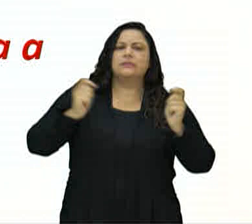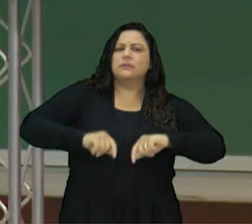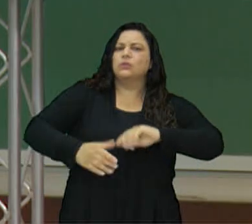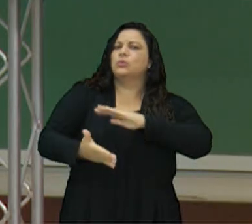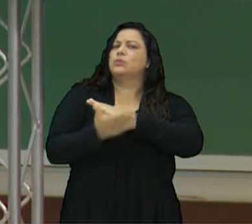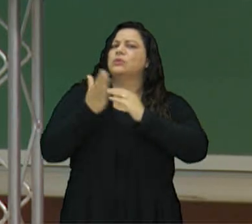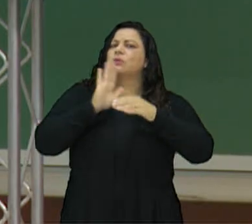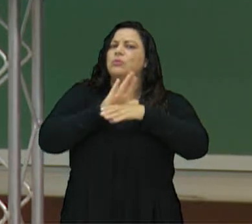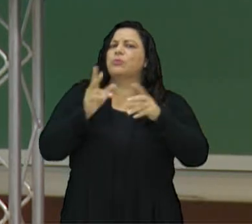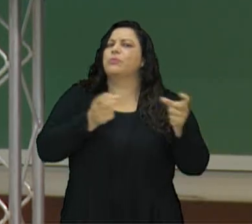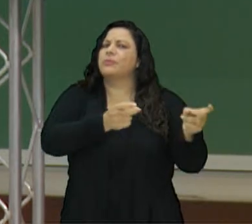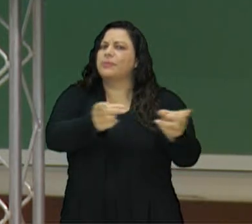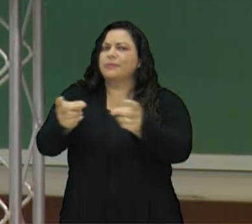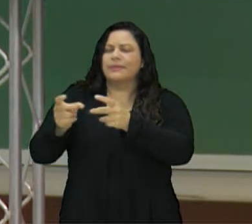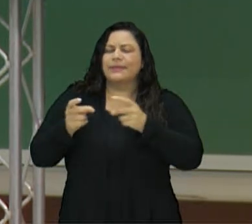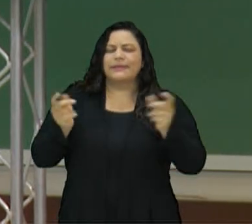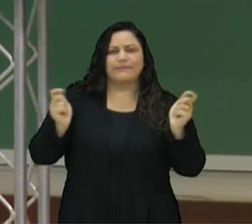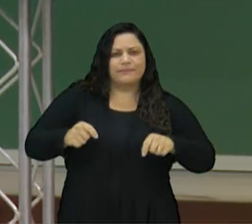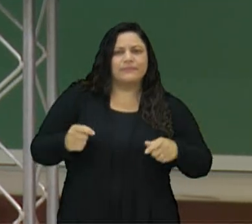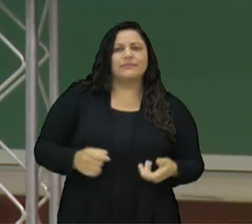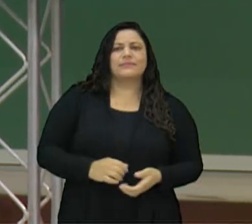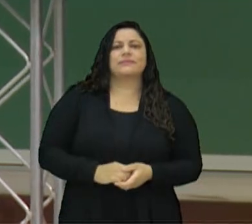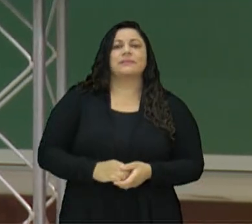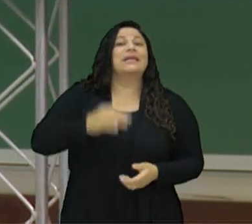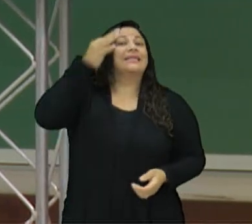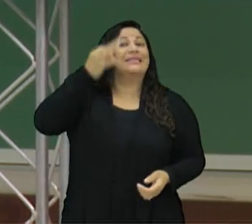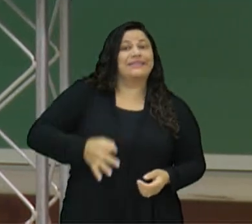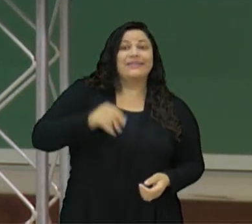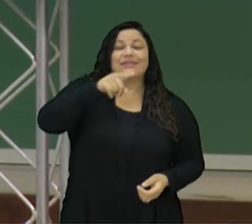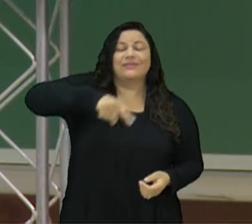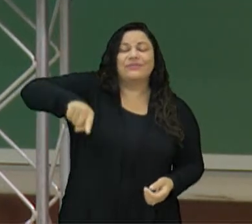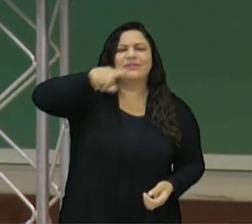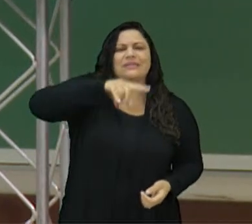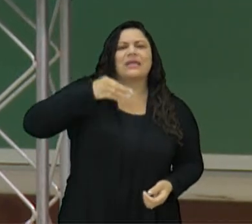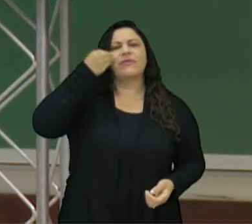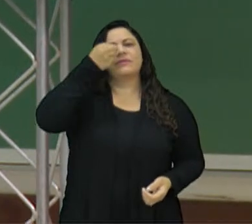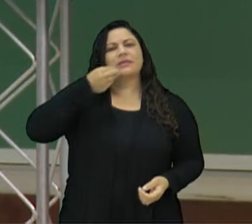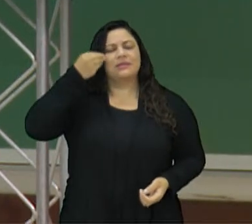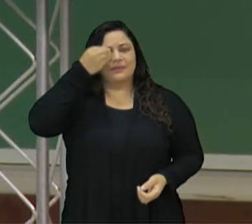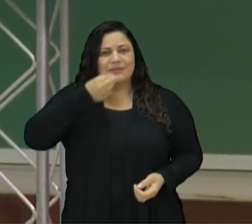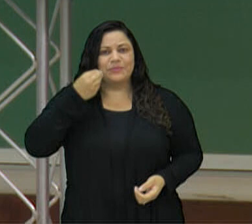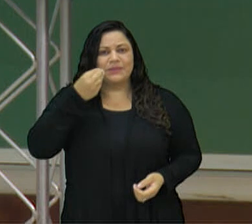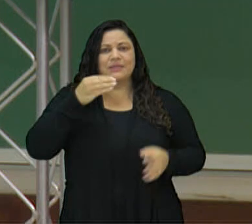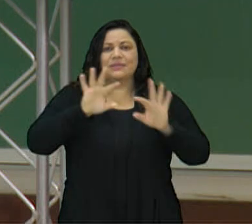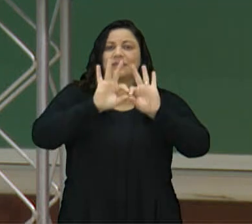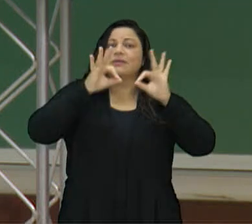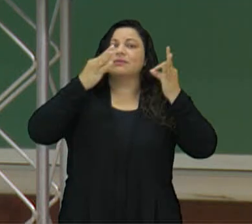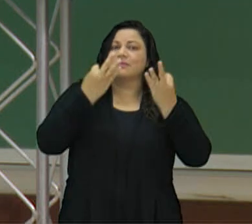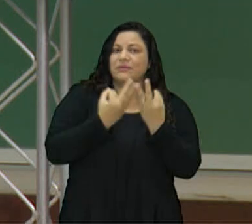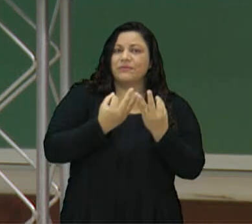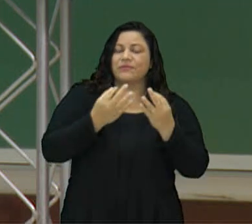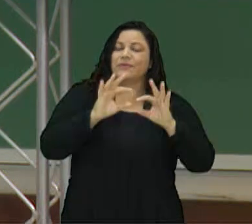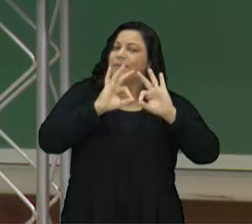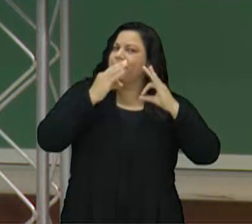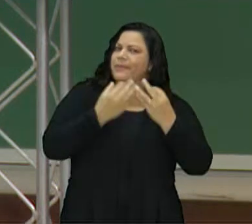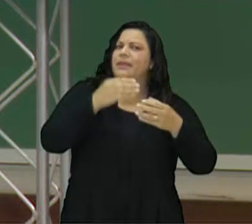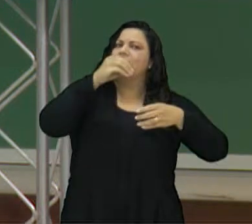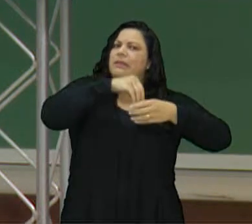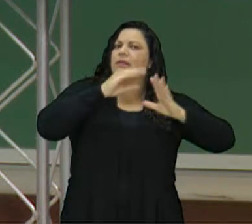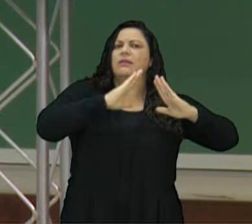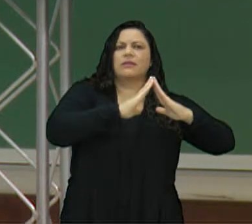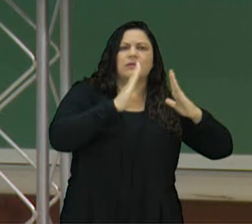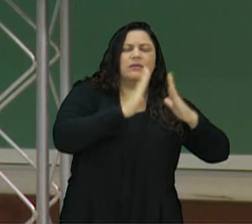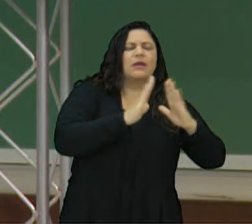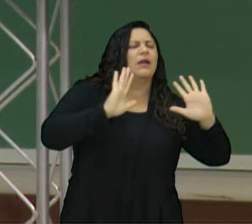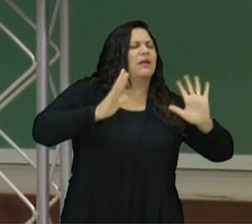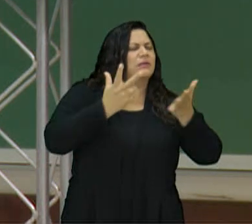Tenho certeza que vocês devem ter algum tipo de experiência aí em sua casa, em sua família, que vocês já devem ter feito algum